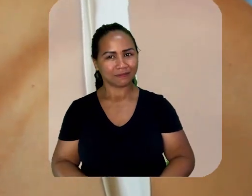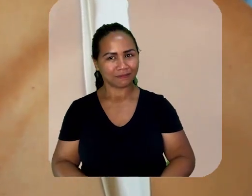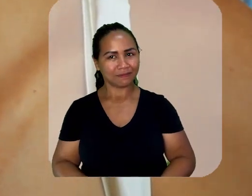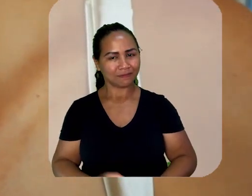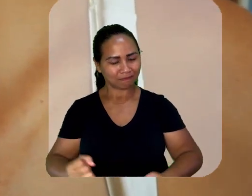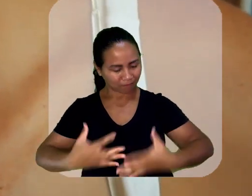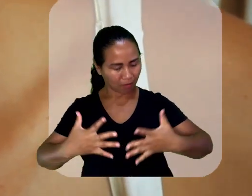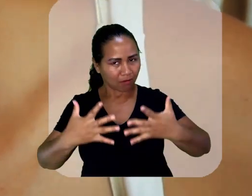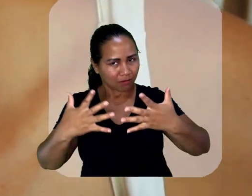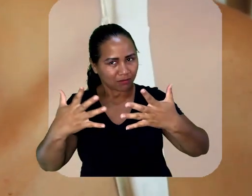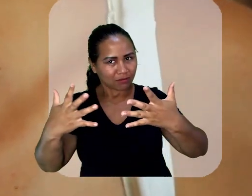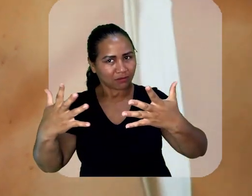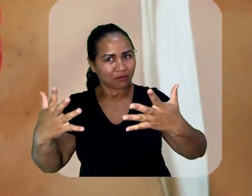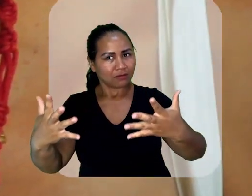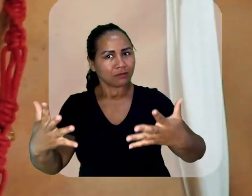Espanto.